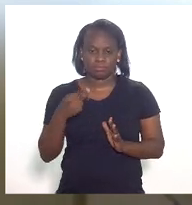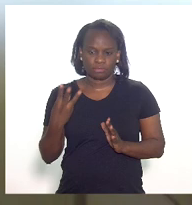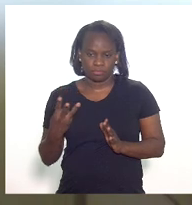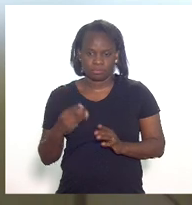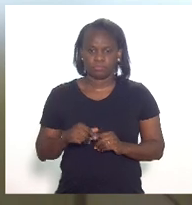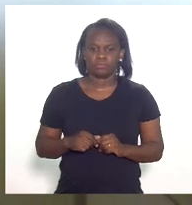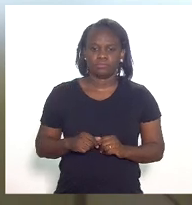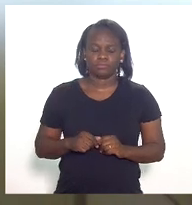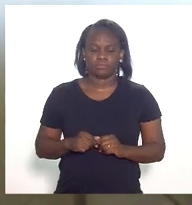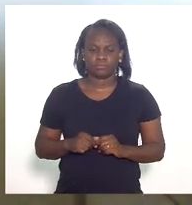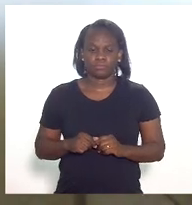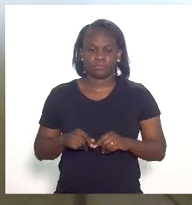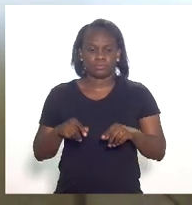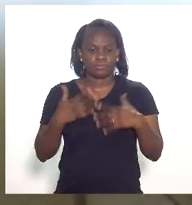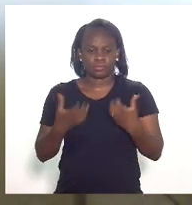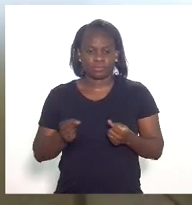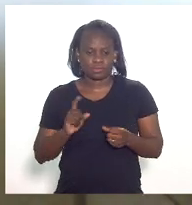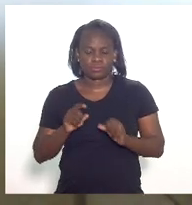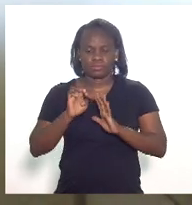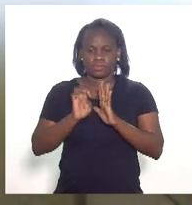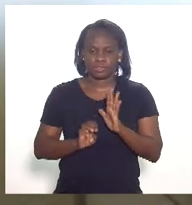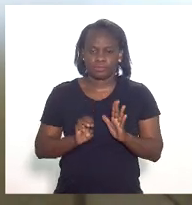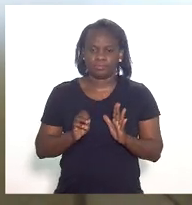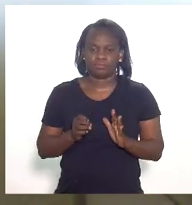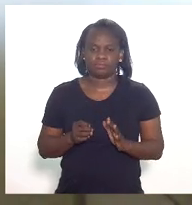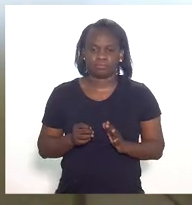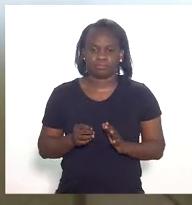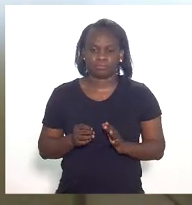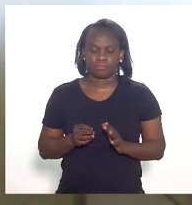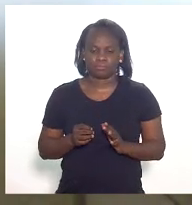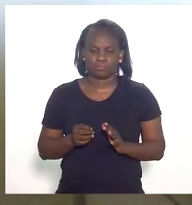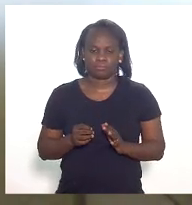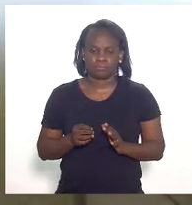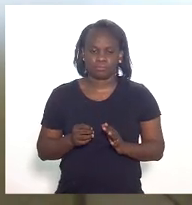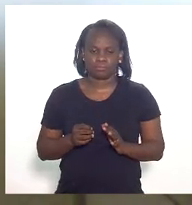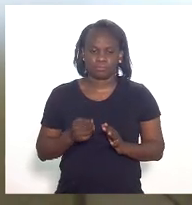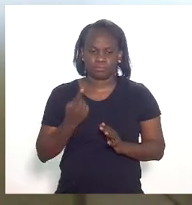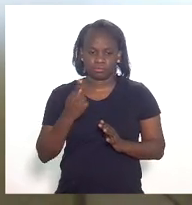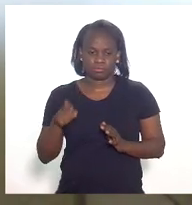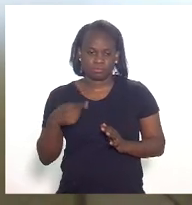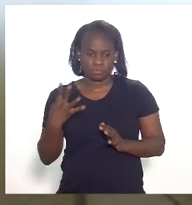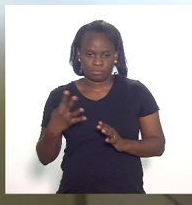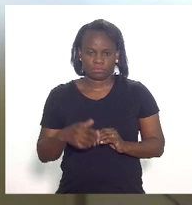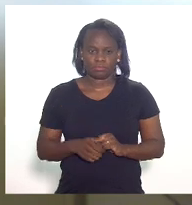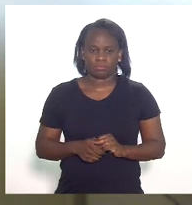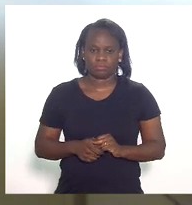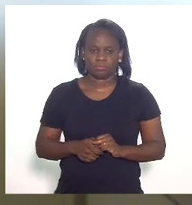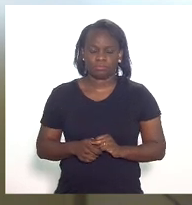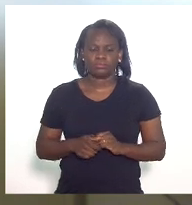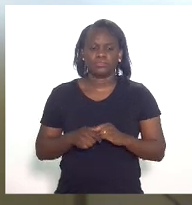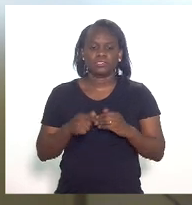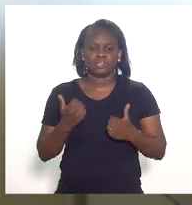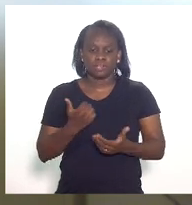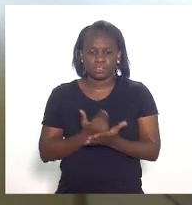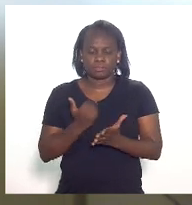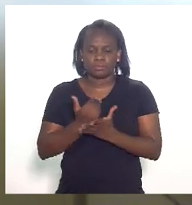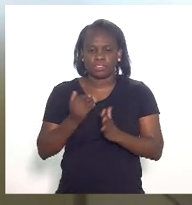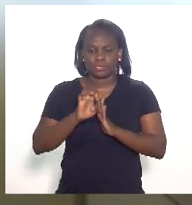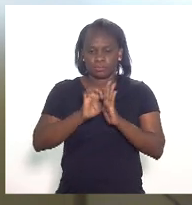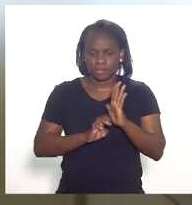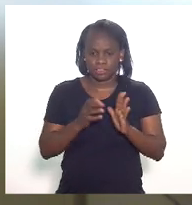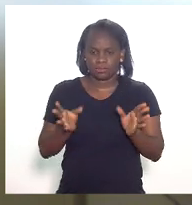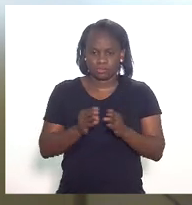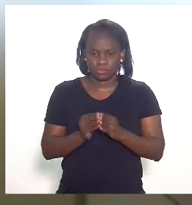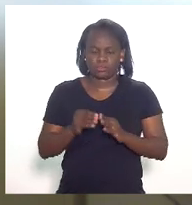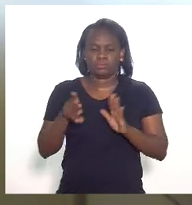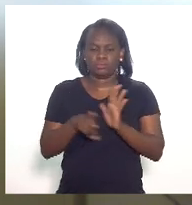3, e contrário às emendas 1 e 4. A subemenda aglutinativa